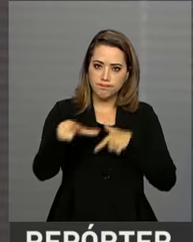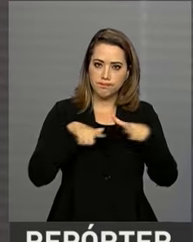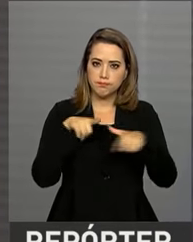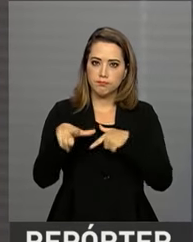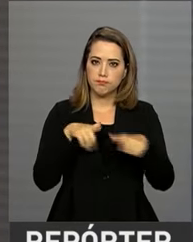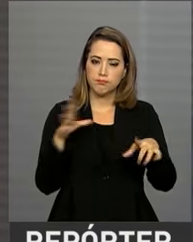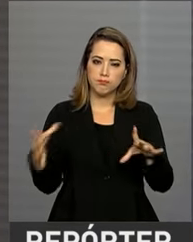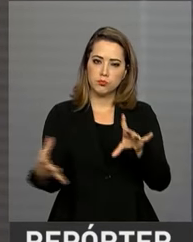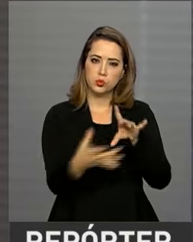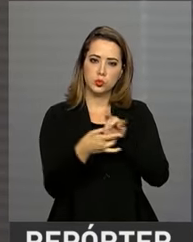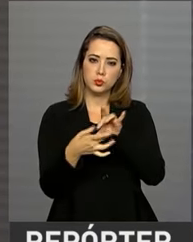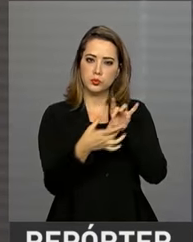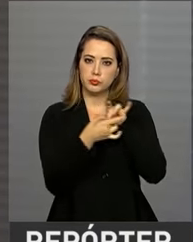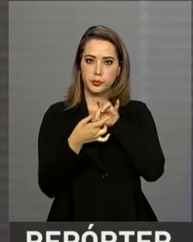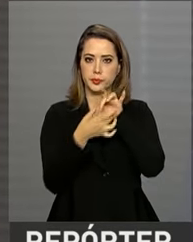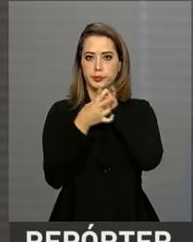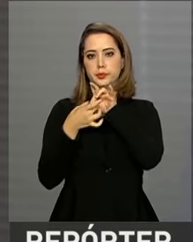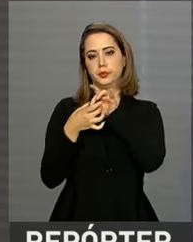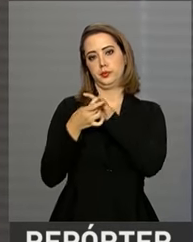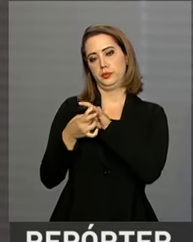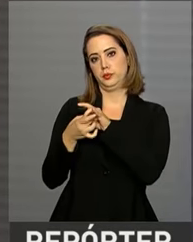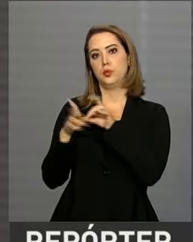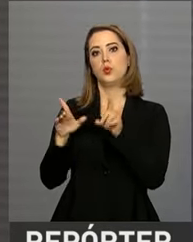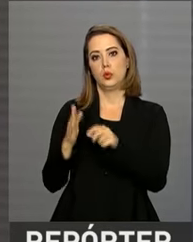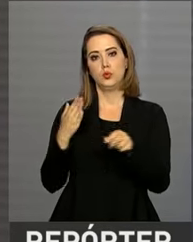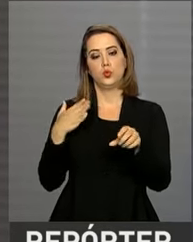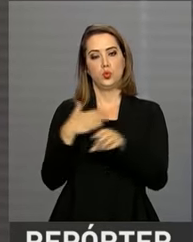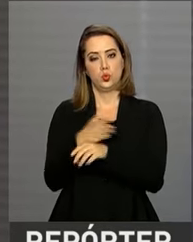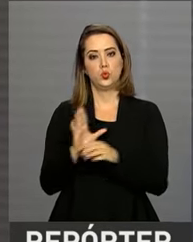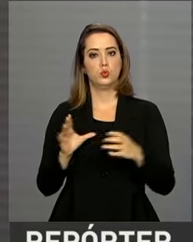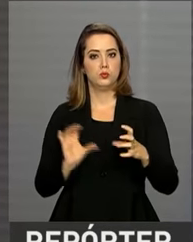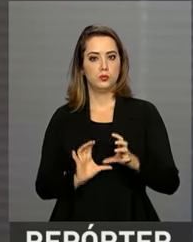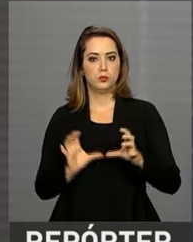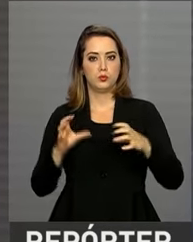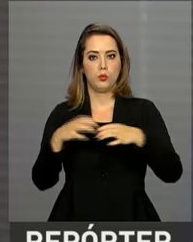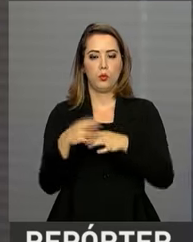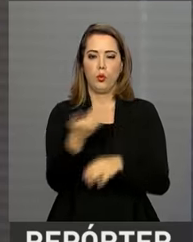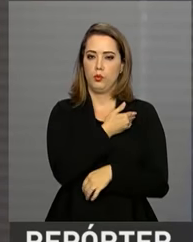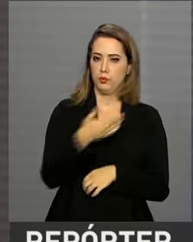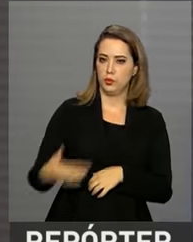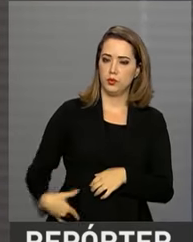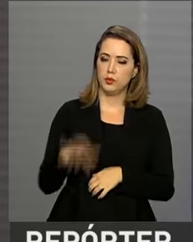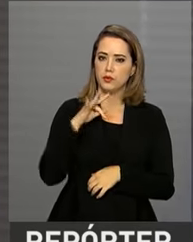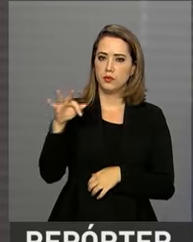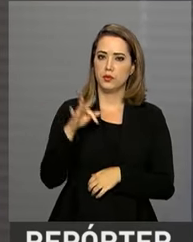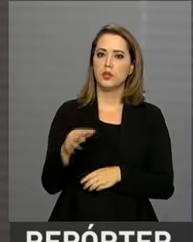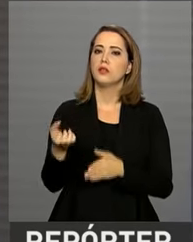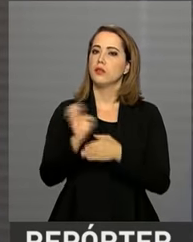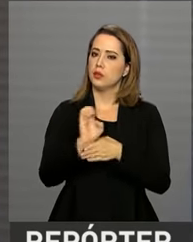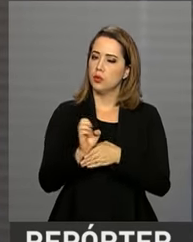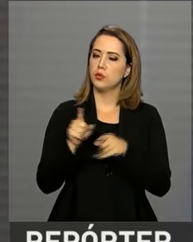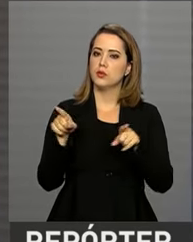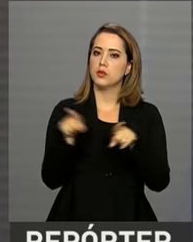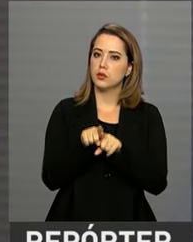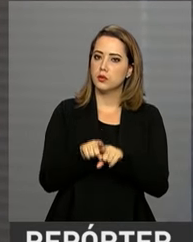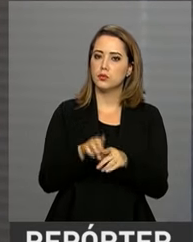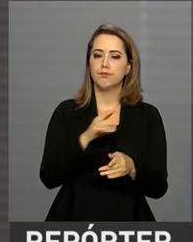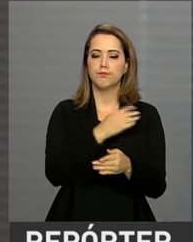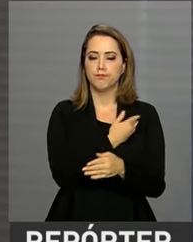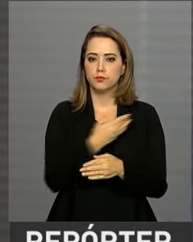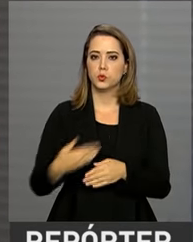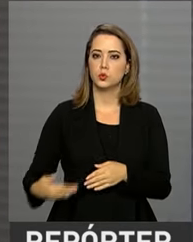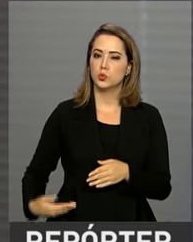né, com a presença e participação tanto do governo federal, do governo estadual e também do governo